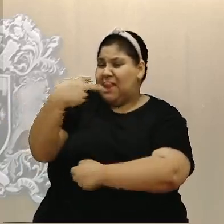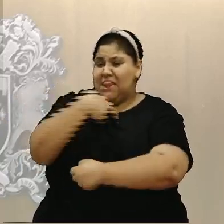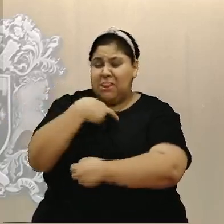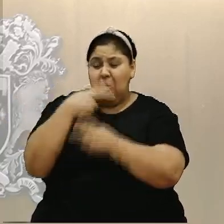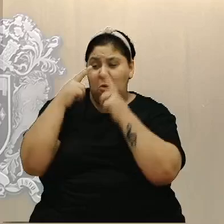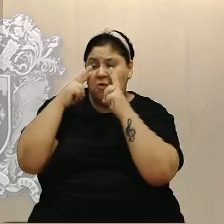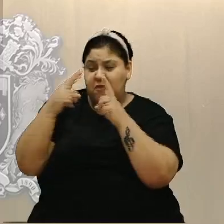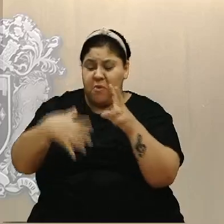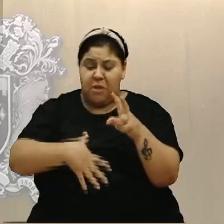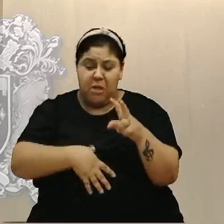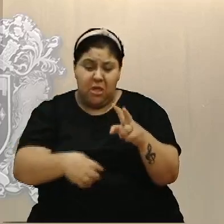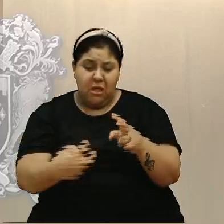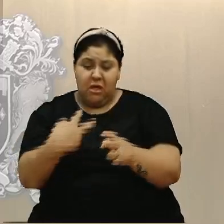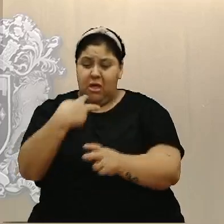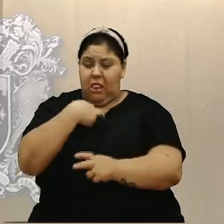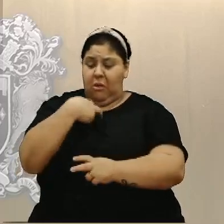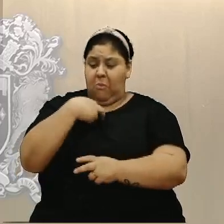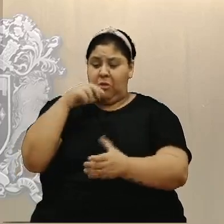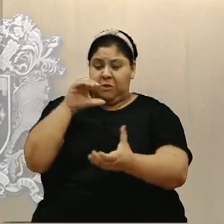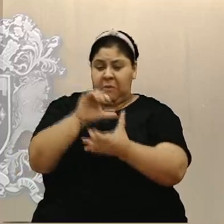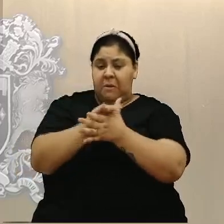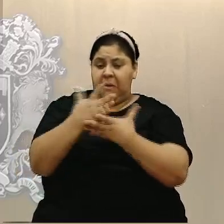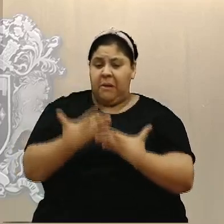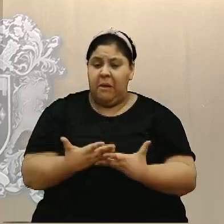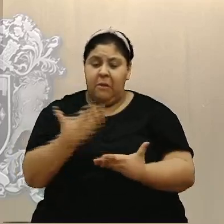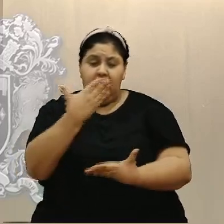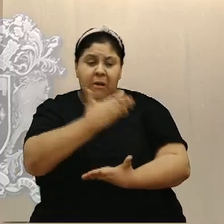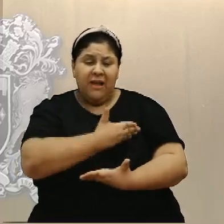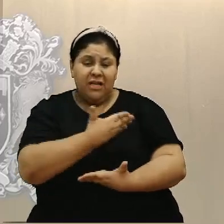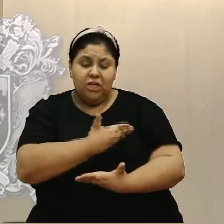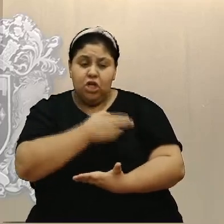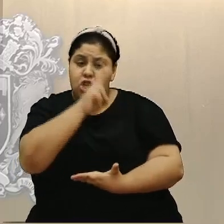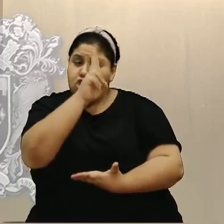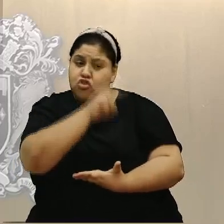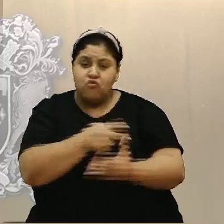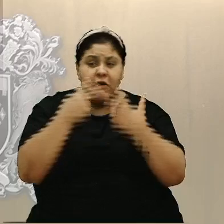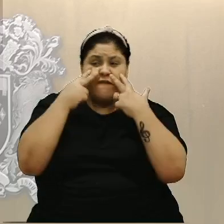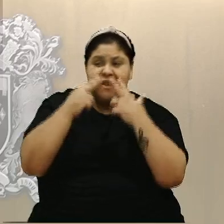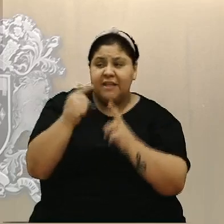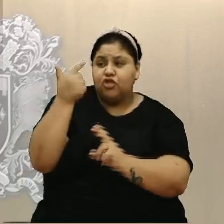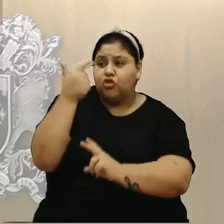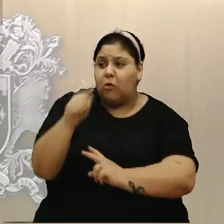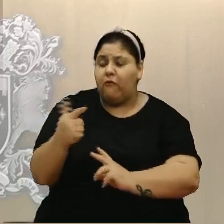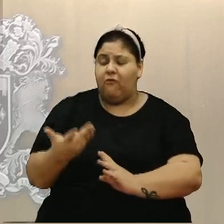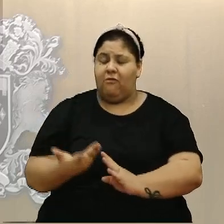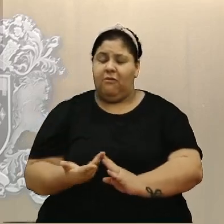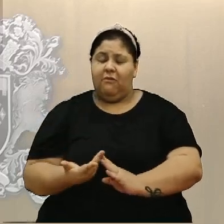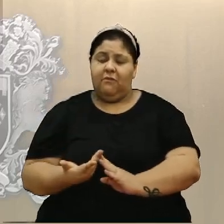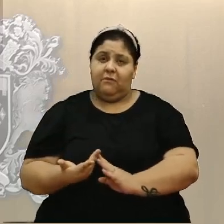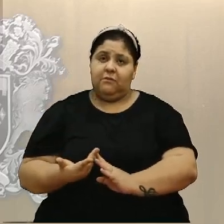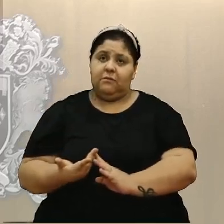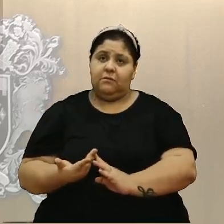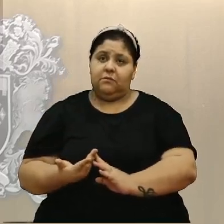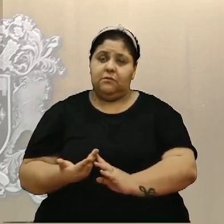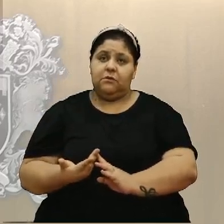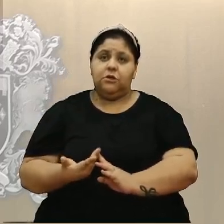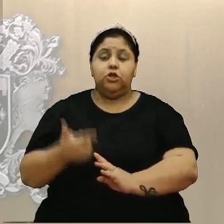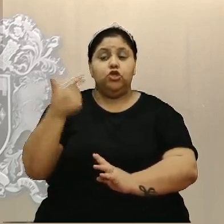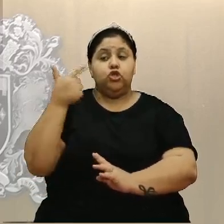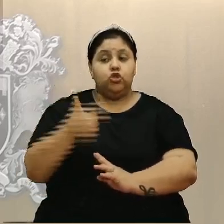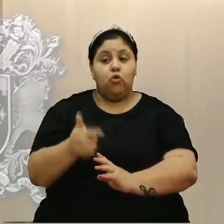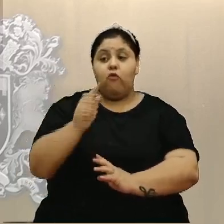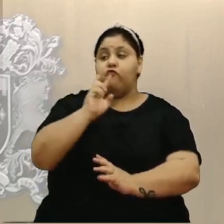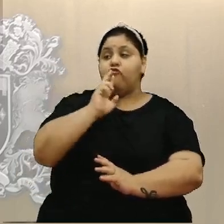meus filhos, eu não posso mais ver a minha esposa, os meus amigos jamais os verei novamente. E de novo o